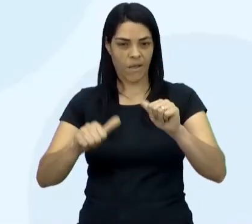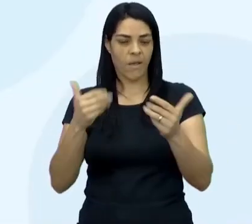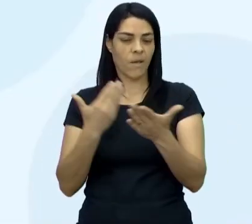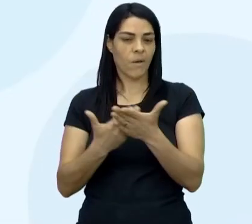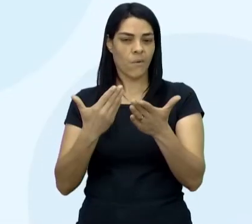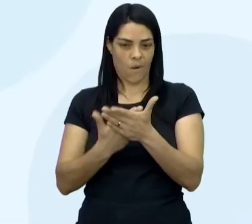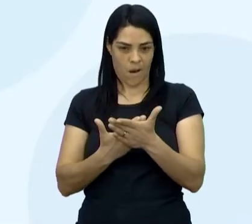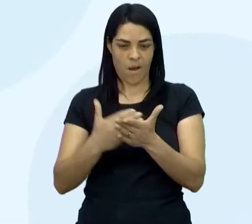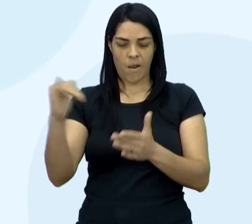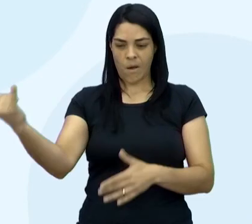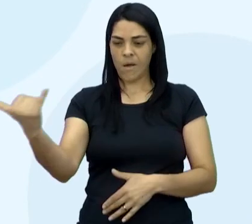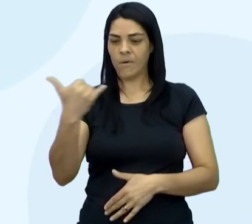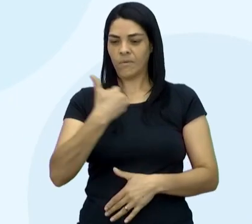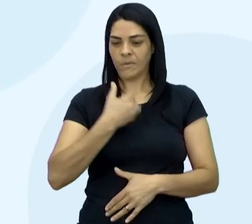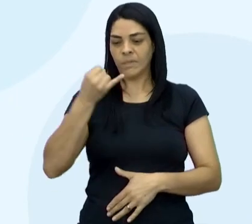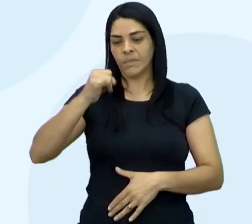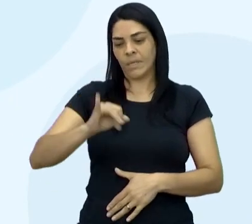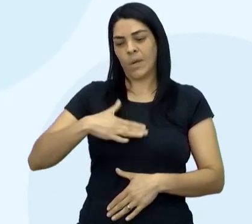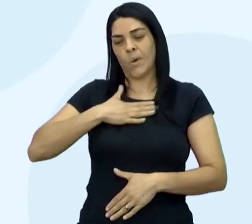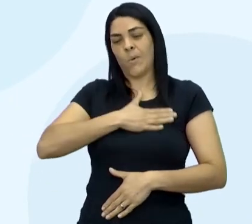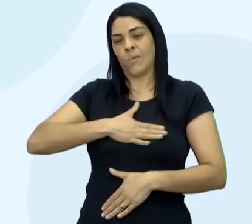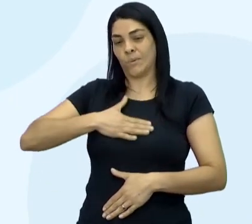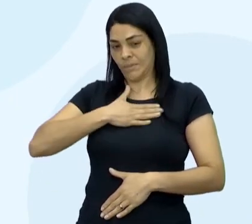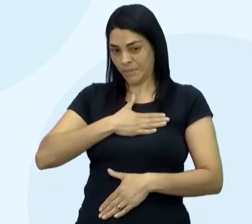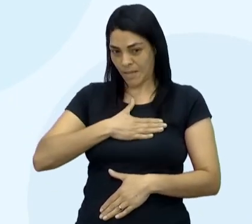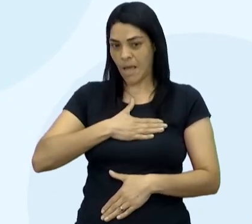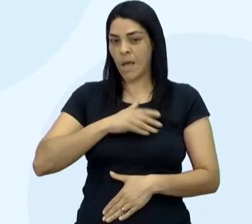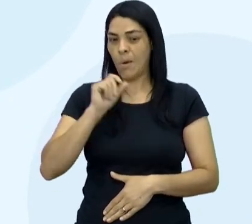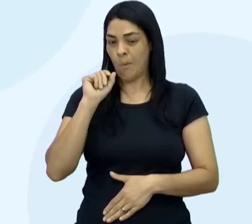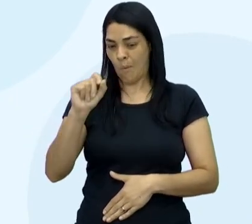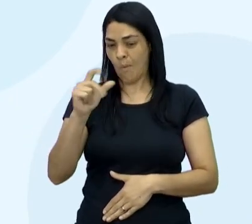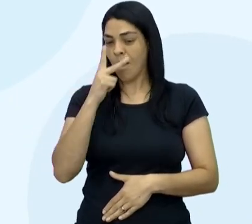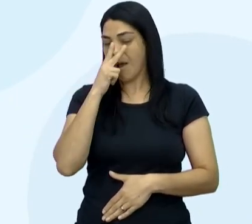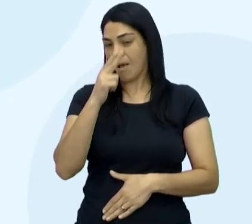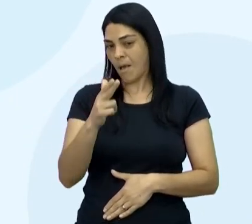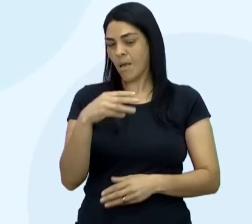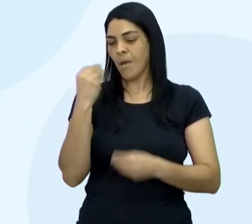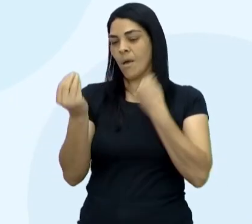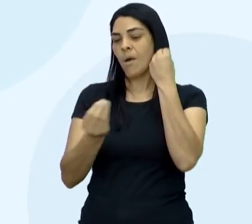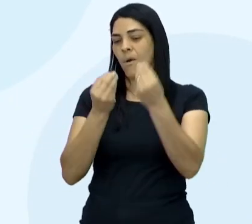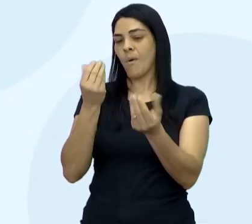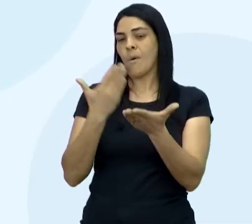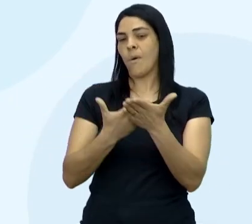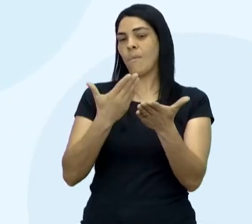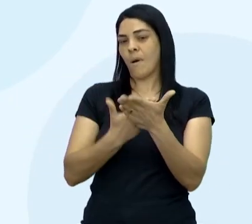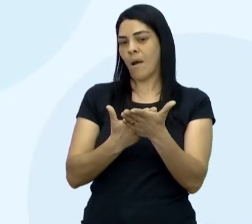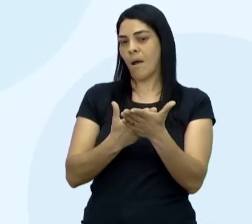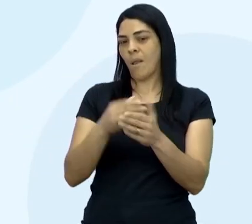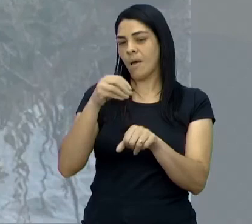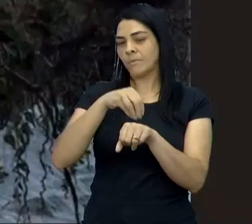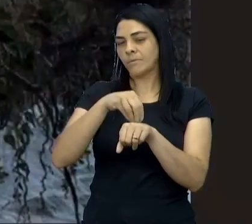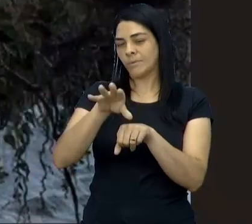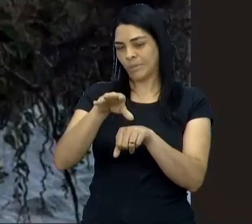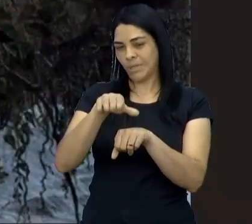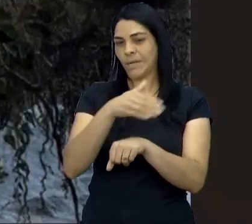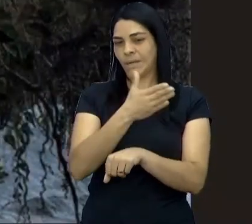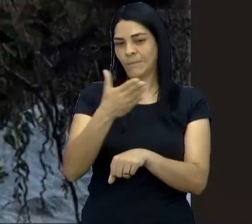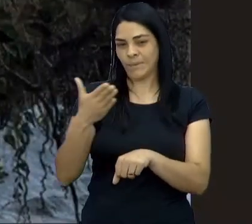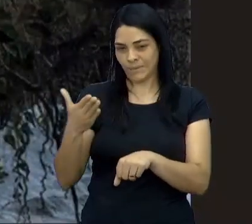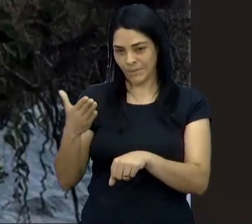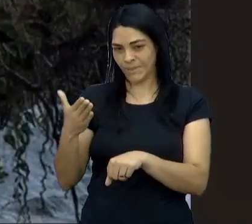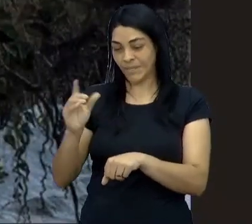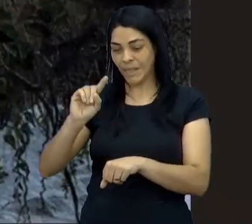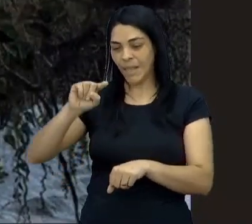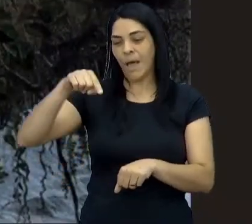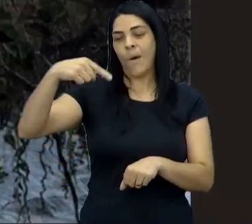aí o que vocês acharam se gostaram né Como que essa aula foi para vocês bem Suas dicas aí para a gente na próxima